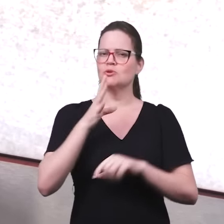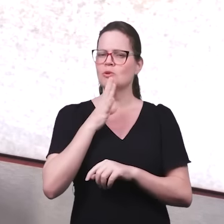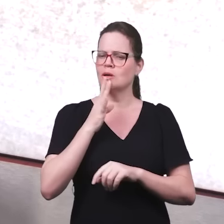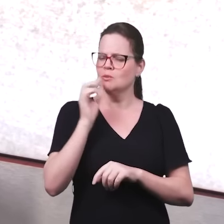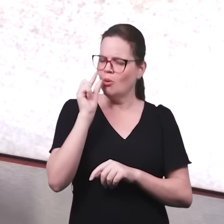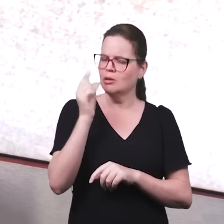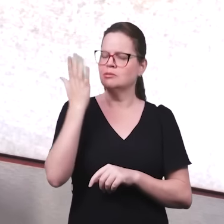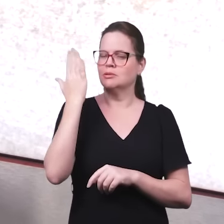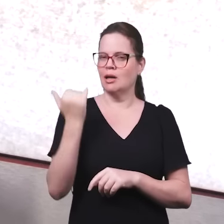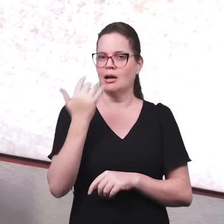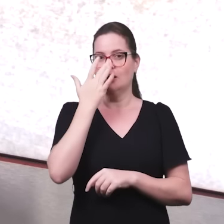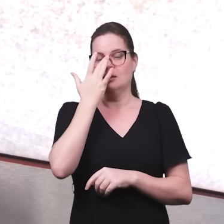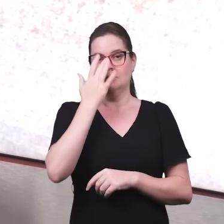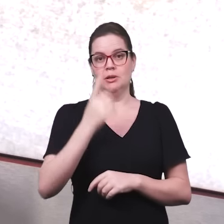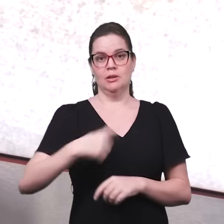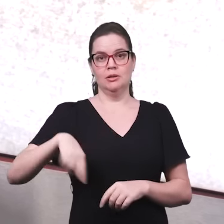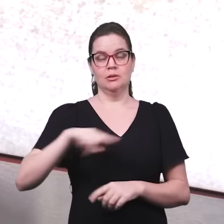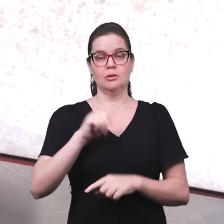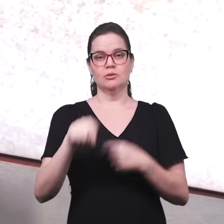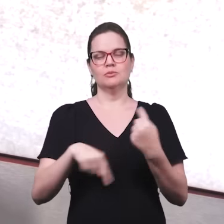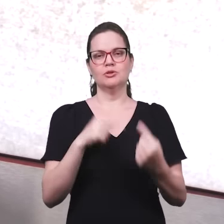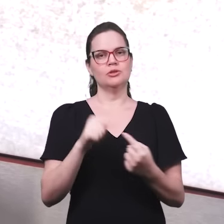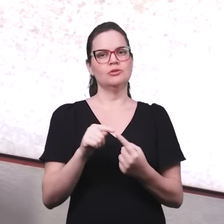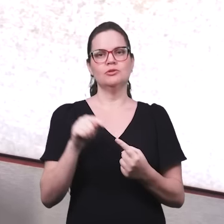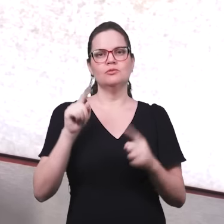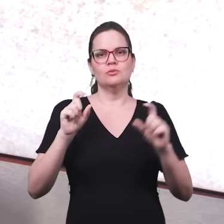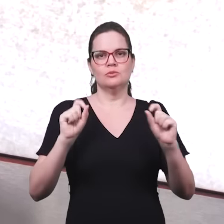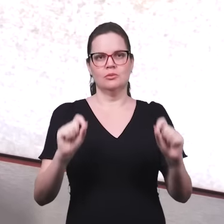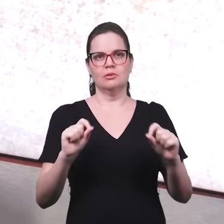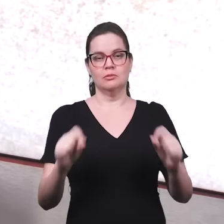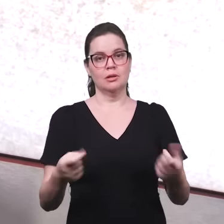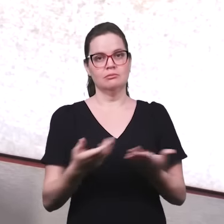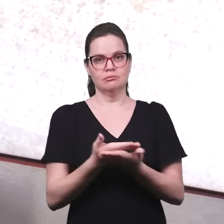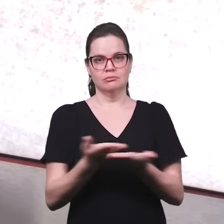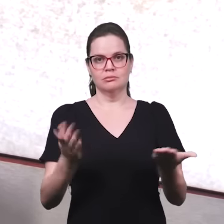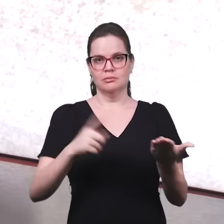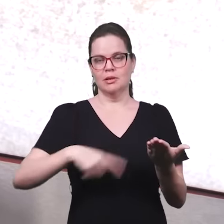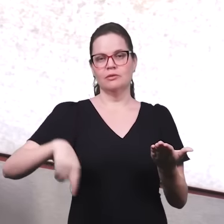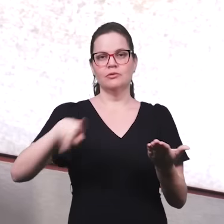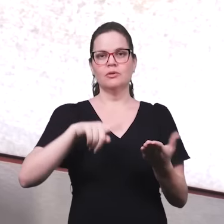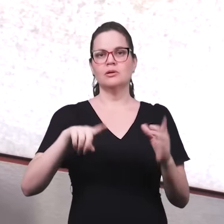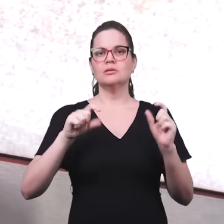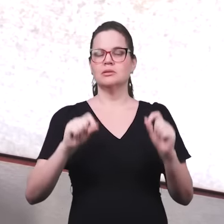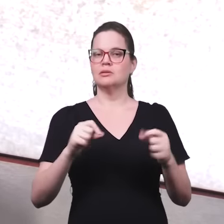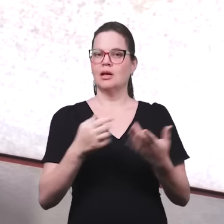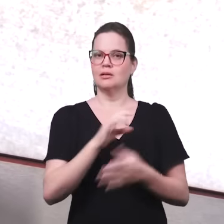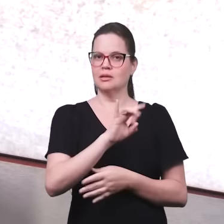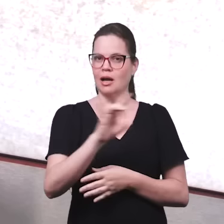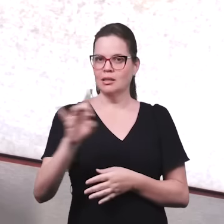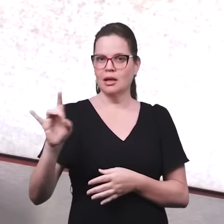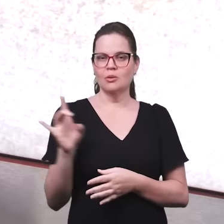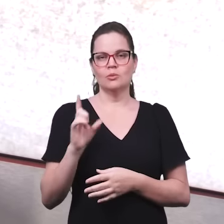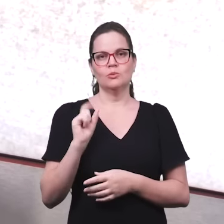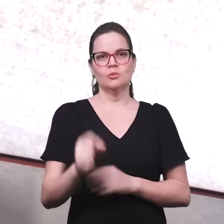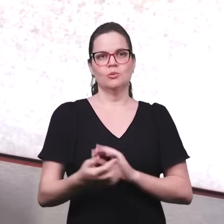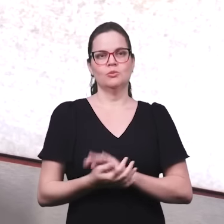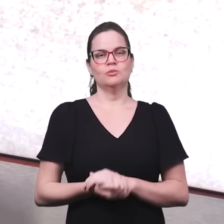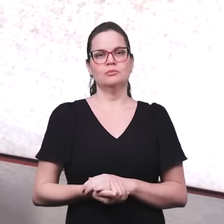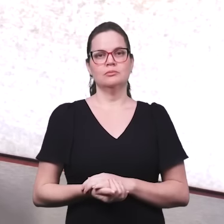conhece um pouquinho e o nosso objetivo aqui é exatamente trazer para você, para o senhor, para a